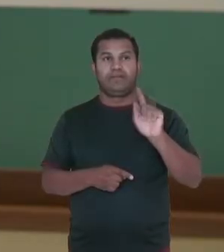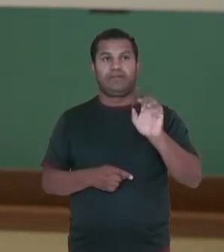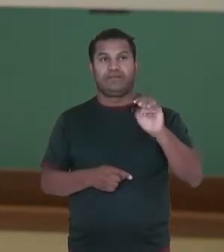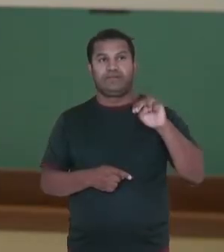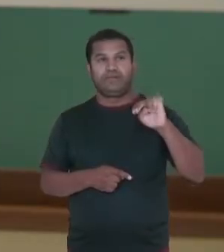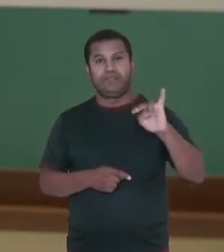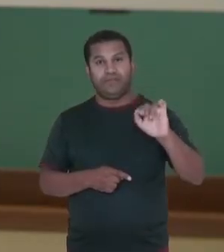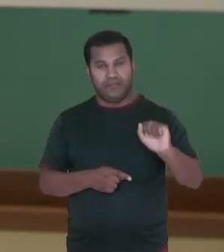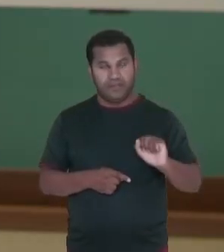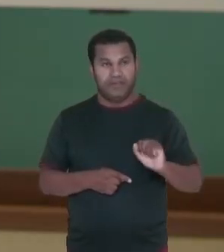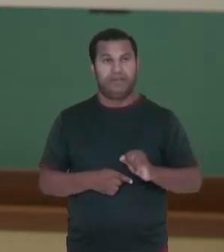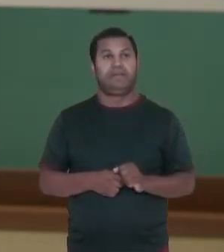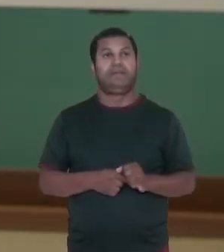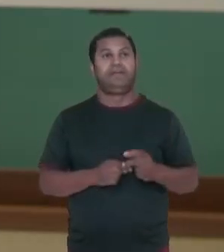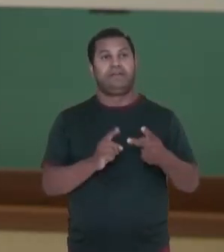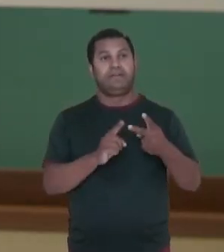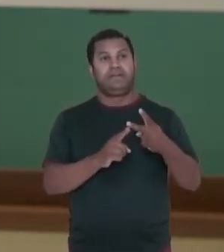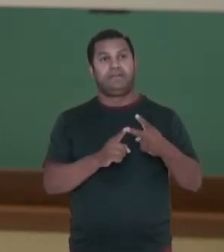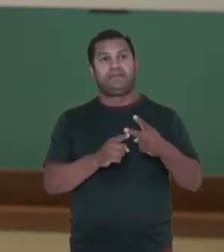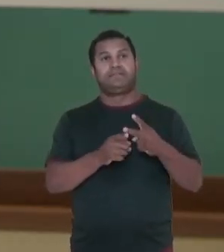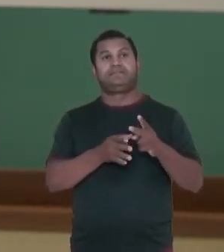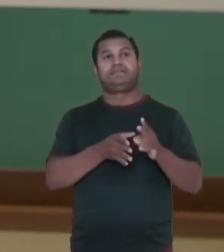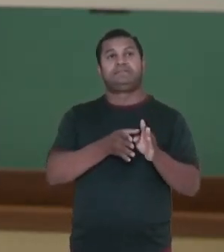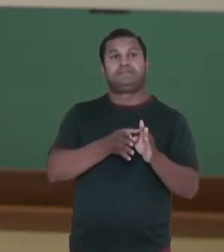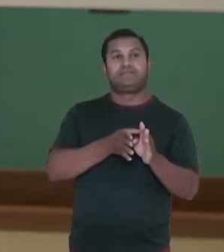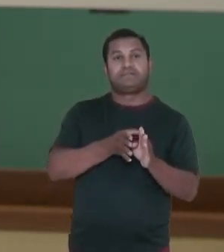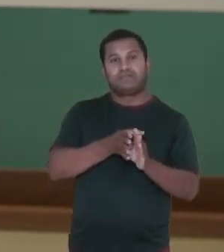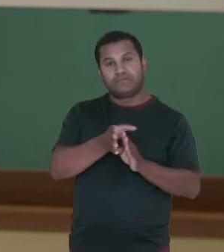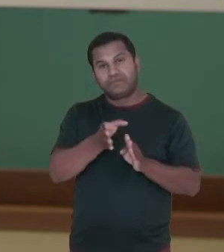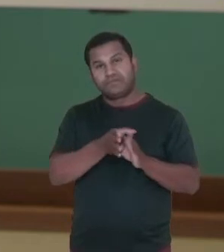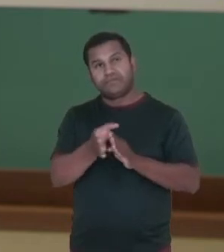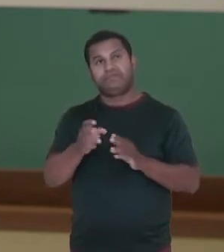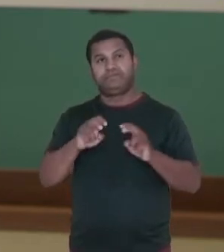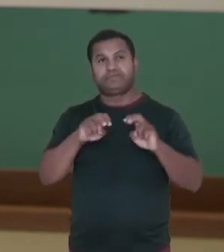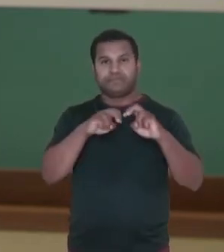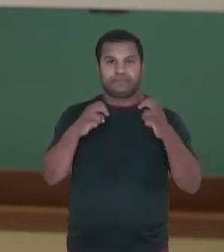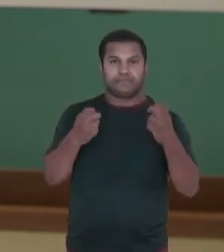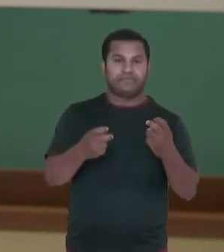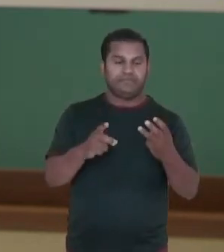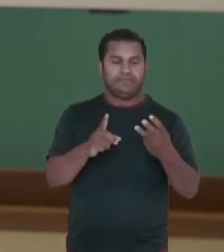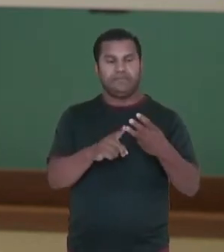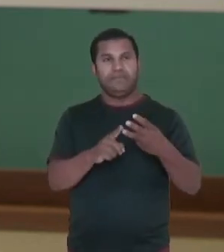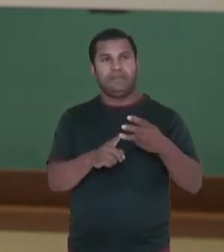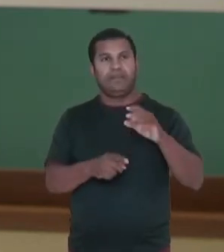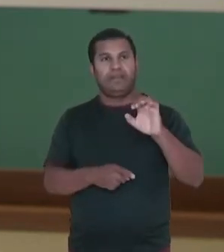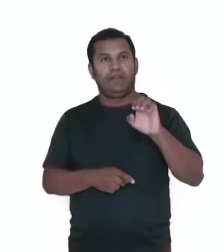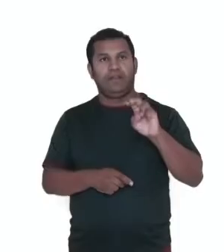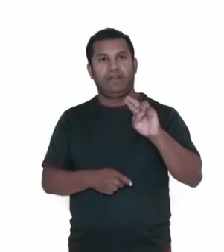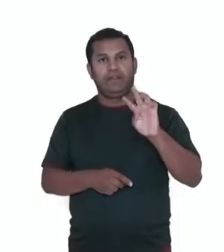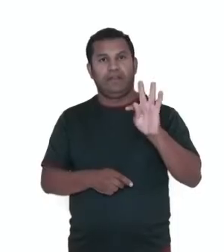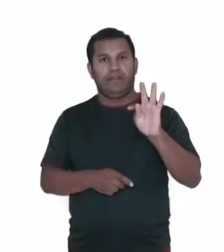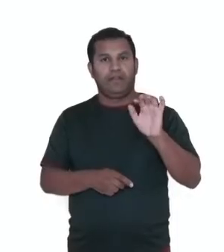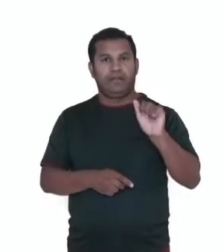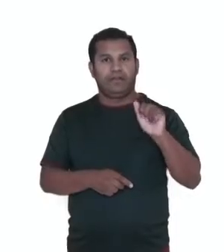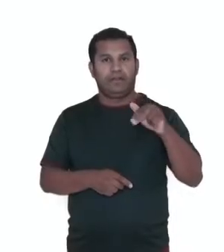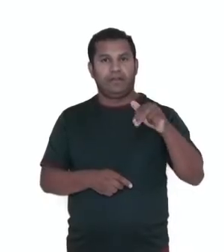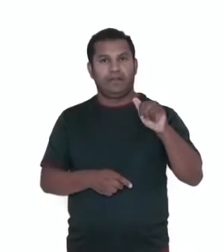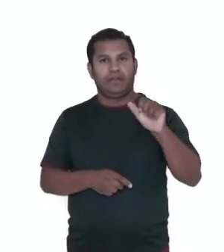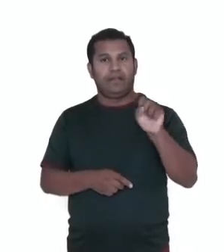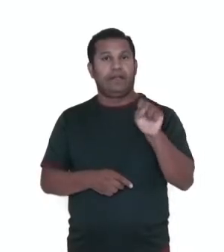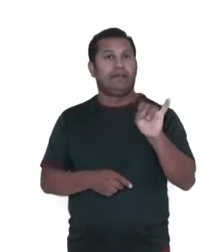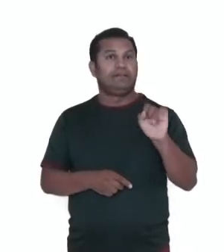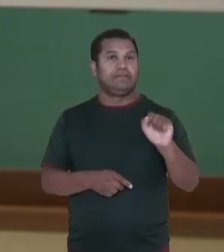que são estudados pela bioética. Então, vamos ver o que é eugenia.